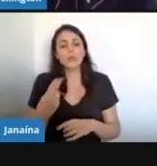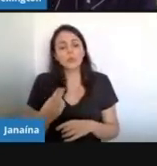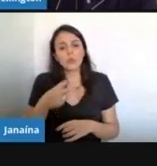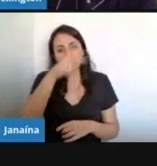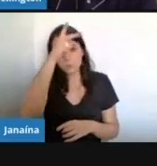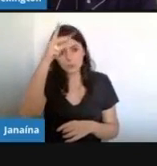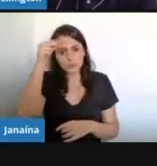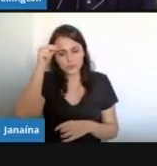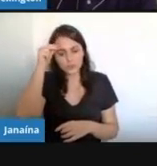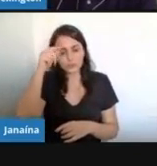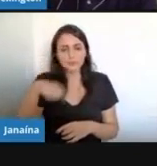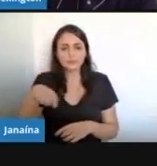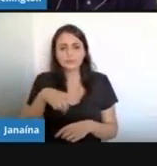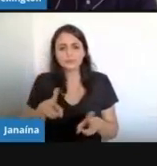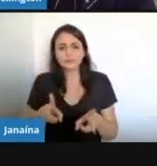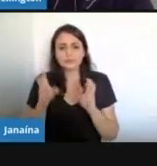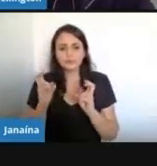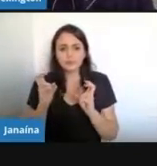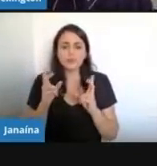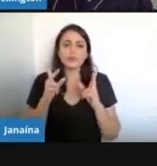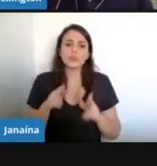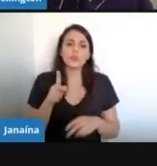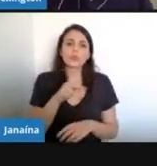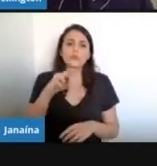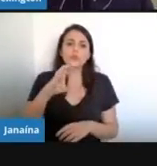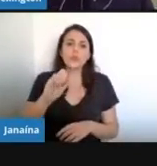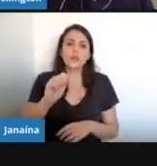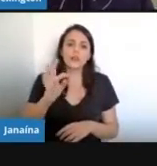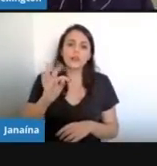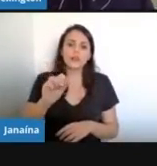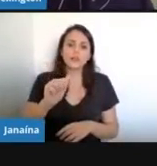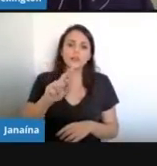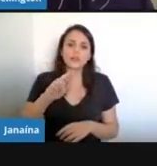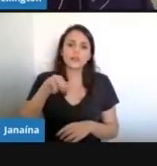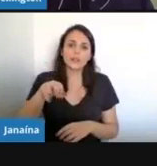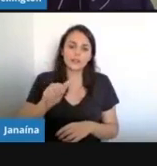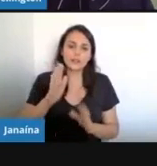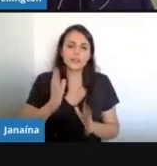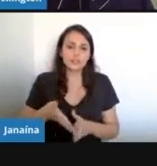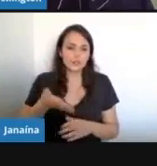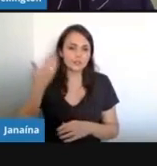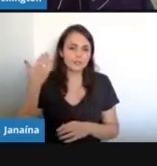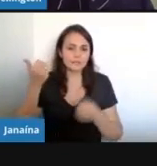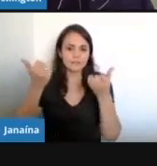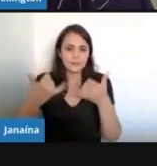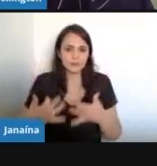nota, né, que, como a professora Catarina mostrou os dados aí, né, do Brasil,